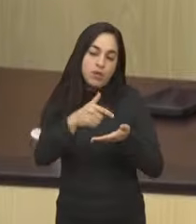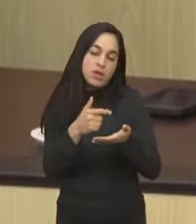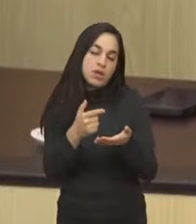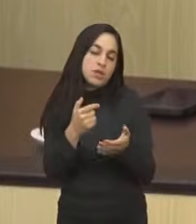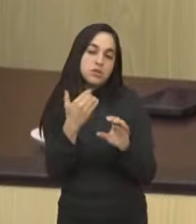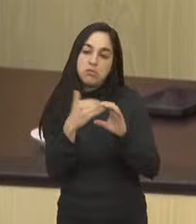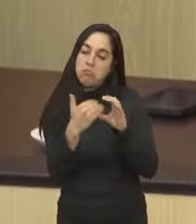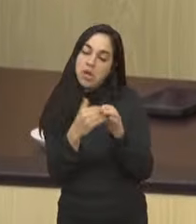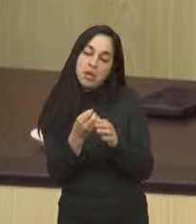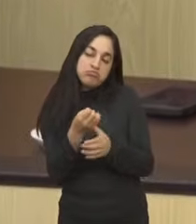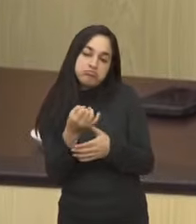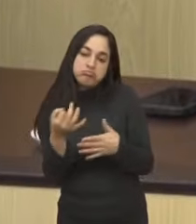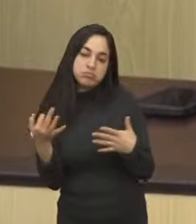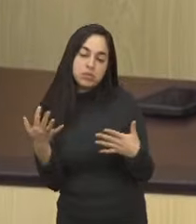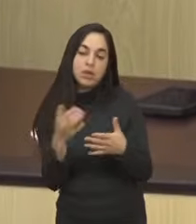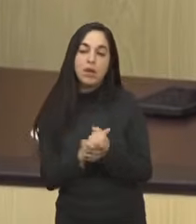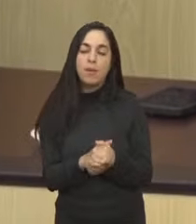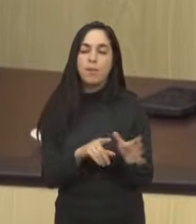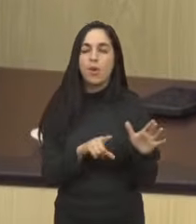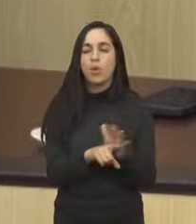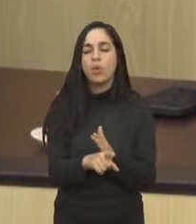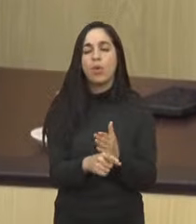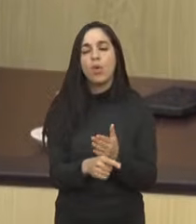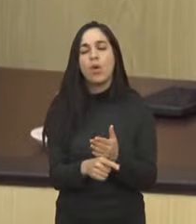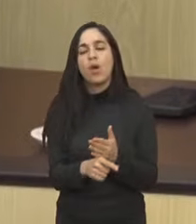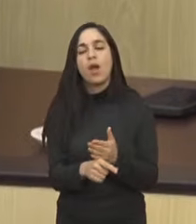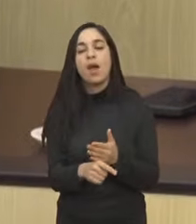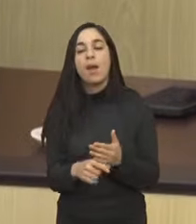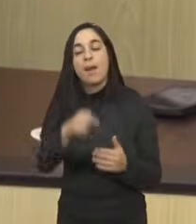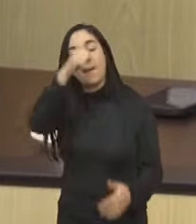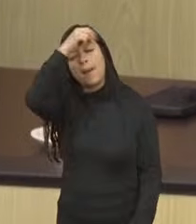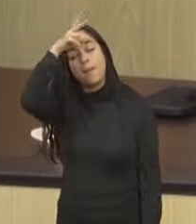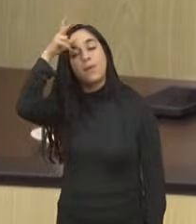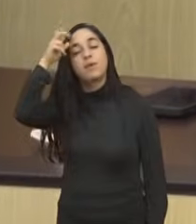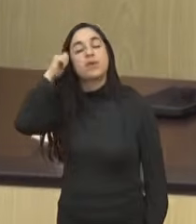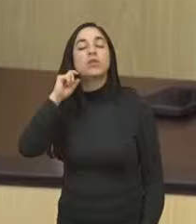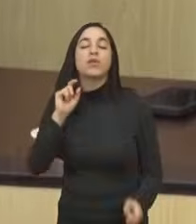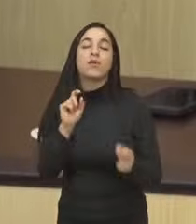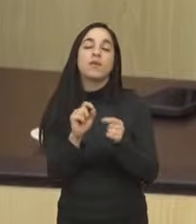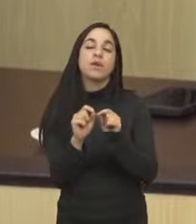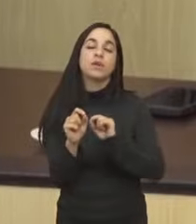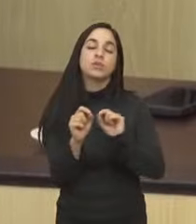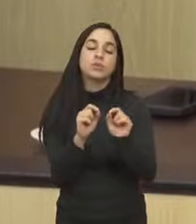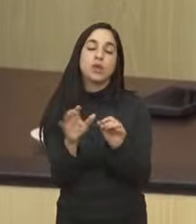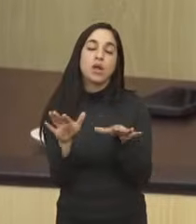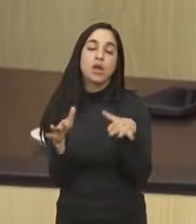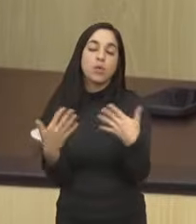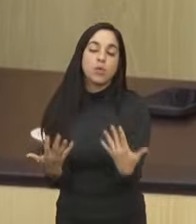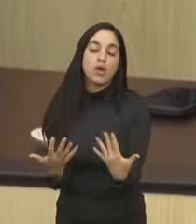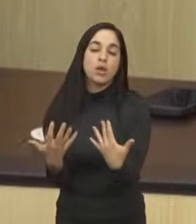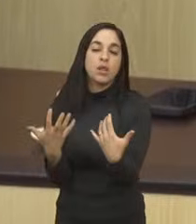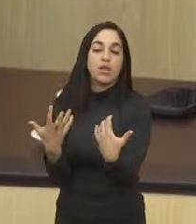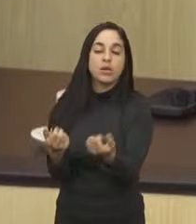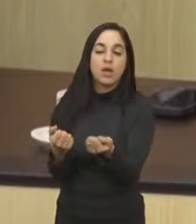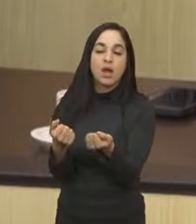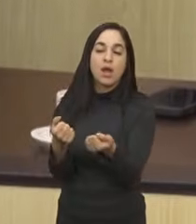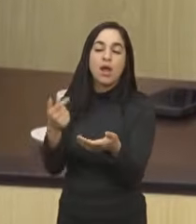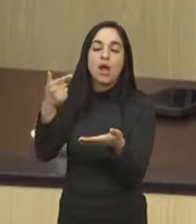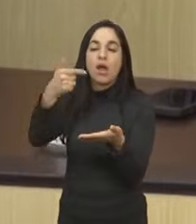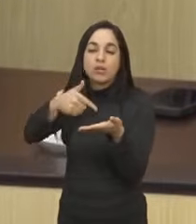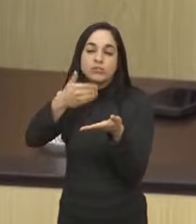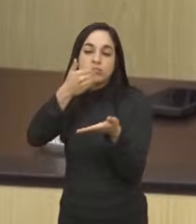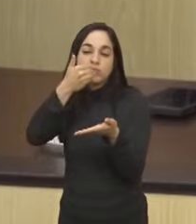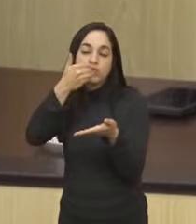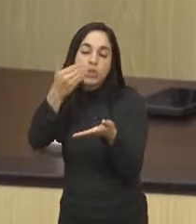é o procedimento padrão adotado pela Prefeitura Municipal para o recebimento, a análise e o atendimento aos ofícios